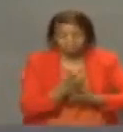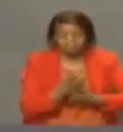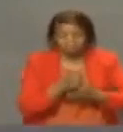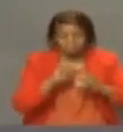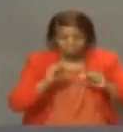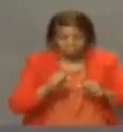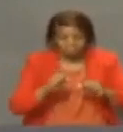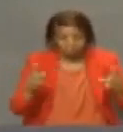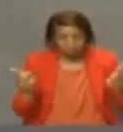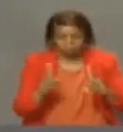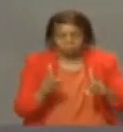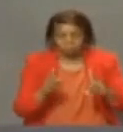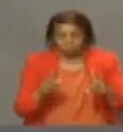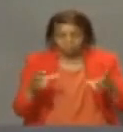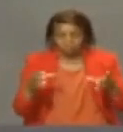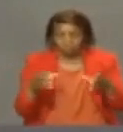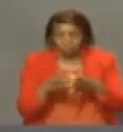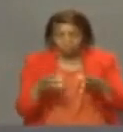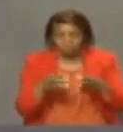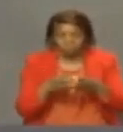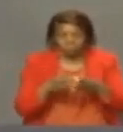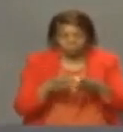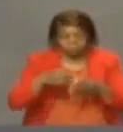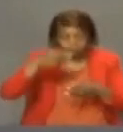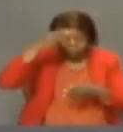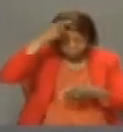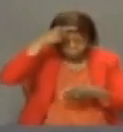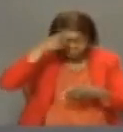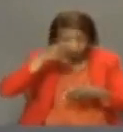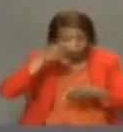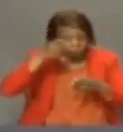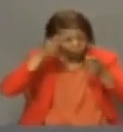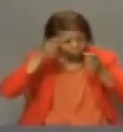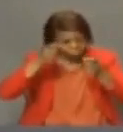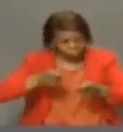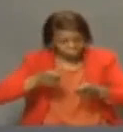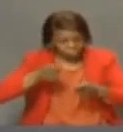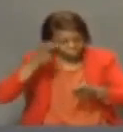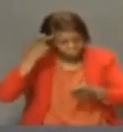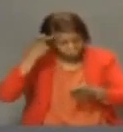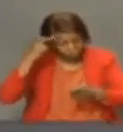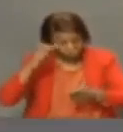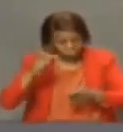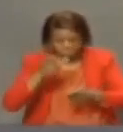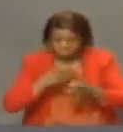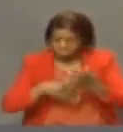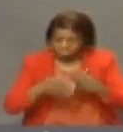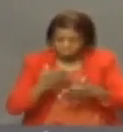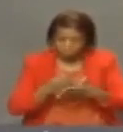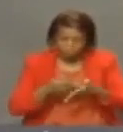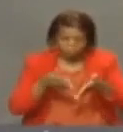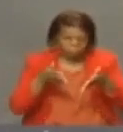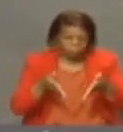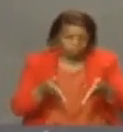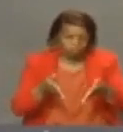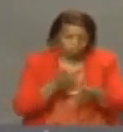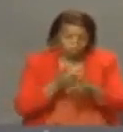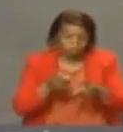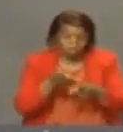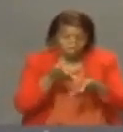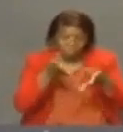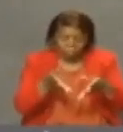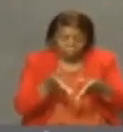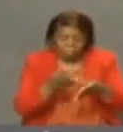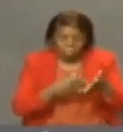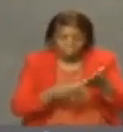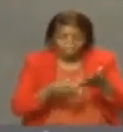irresponsabilidade que podem contribuir para o aumento acentuado de novos casos de contaminação por